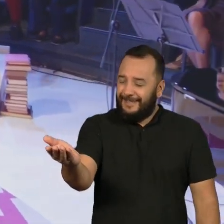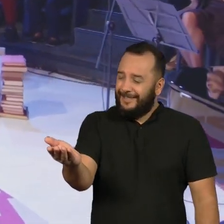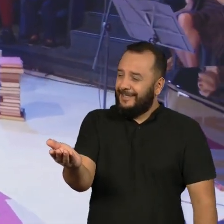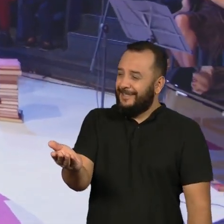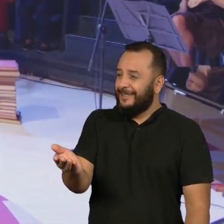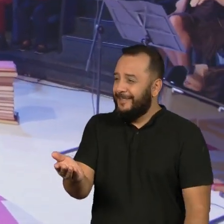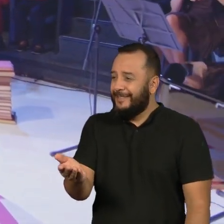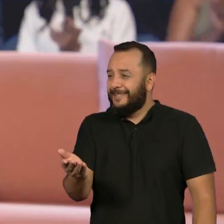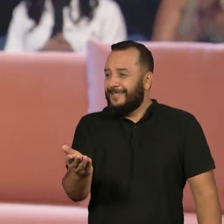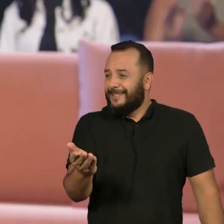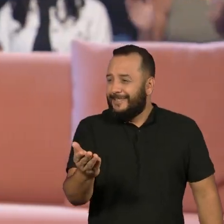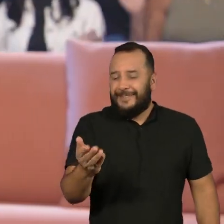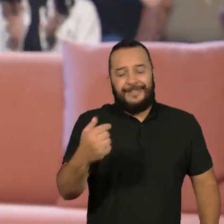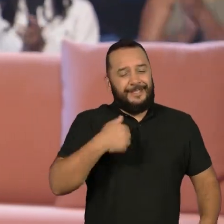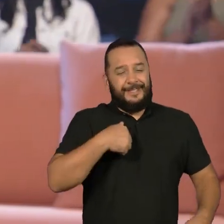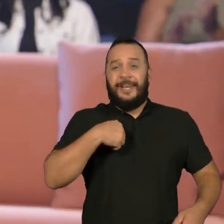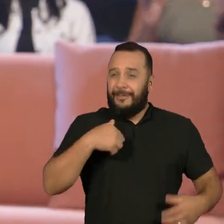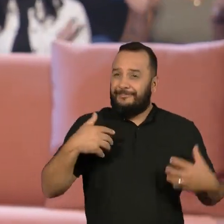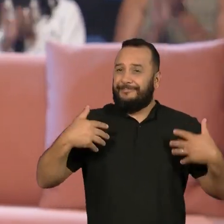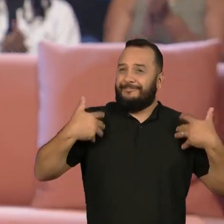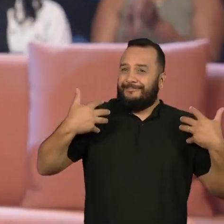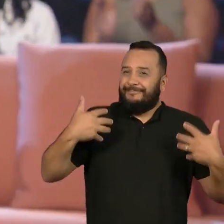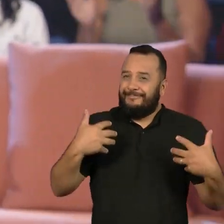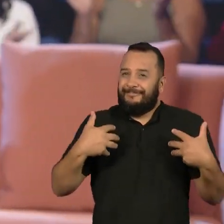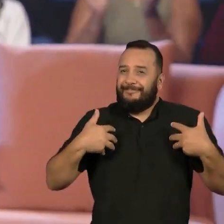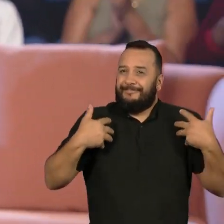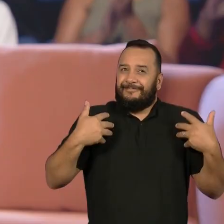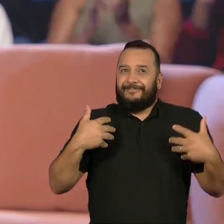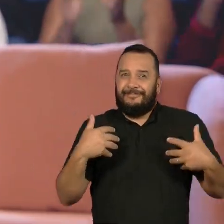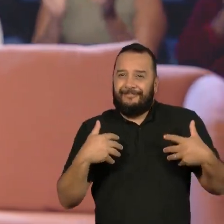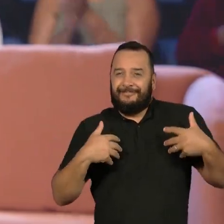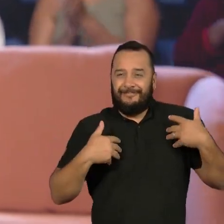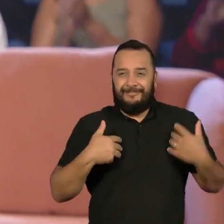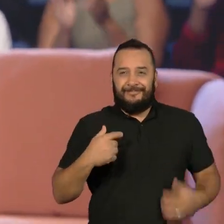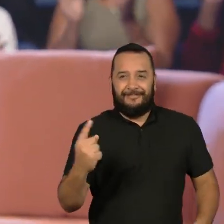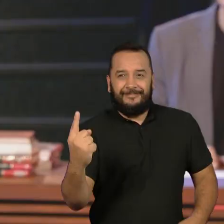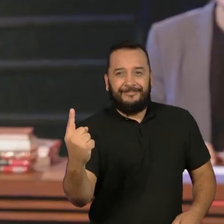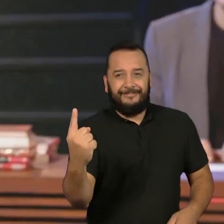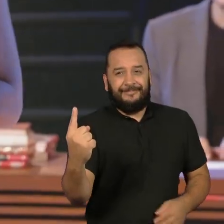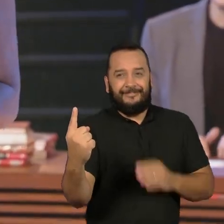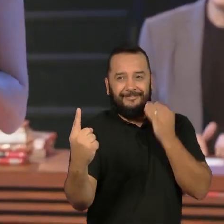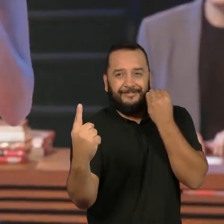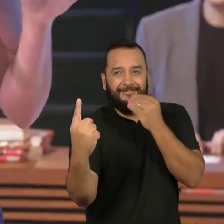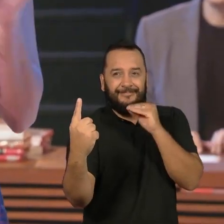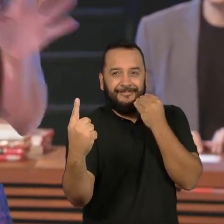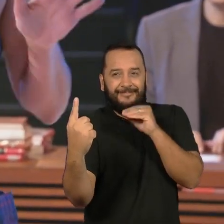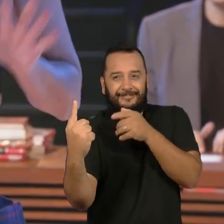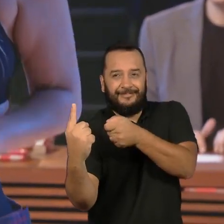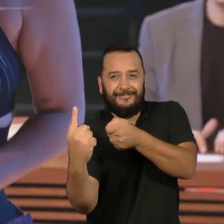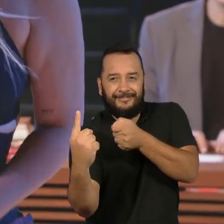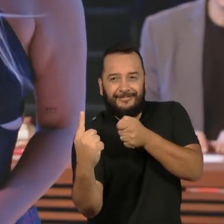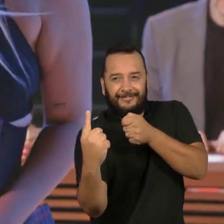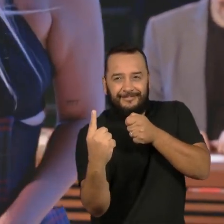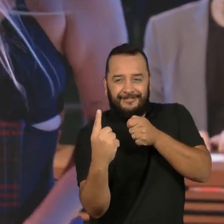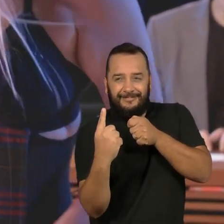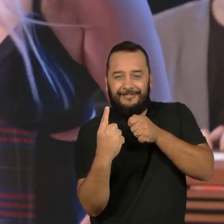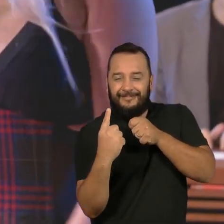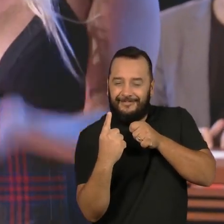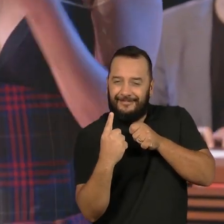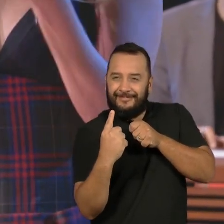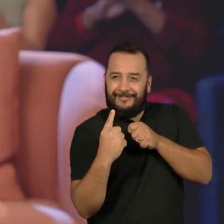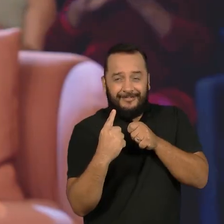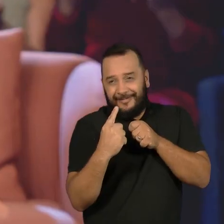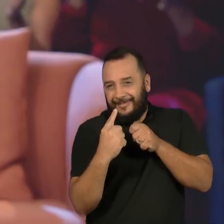Me contento em te ter bem devagarzinho, fazer um amor bem